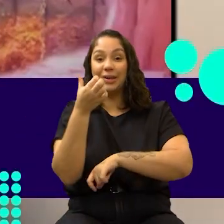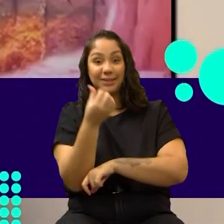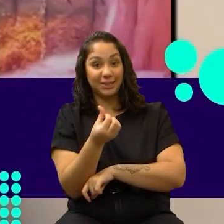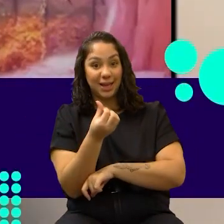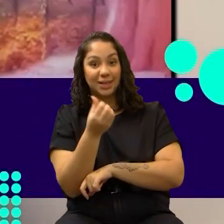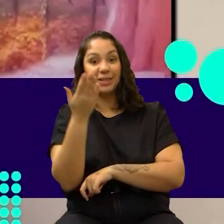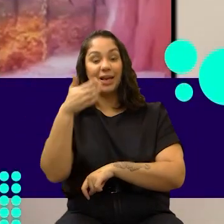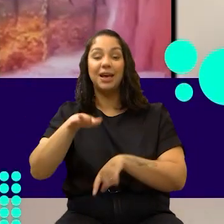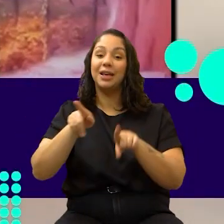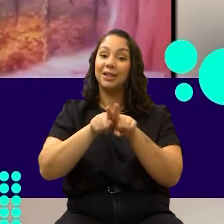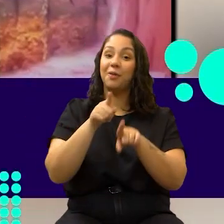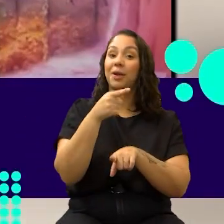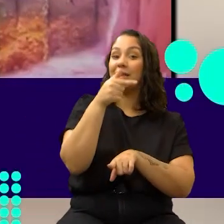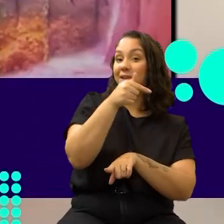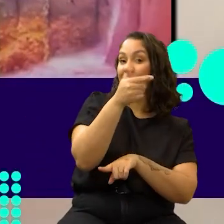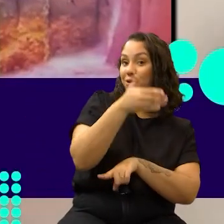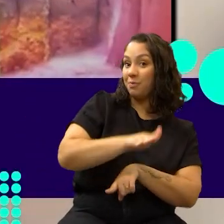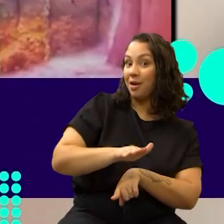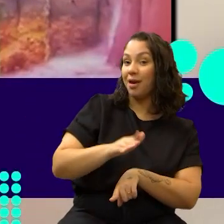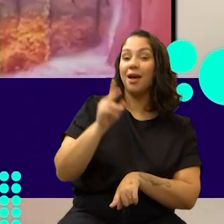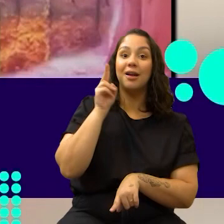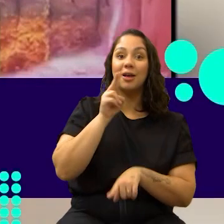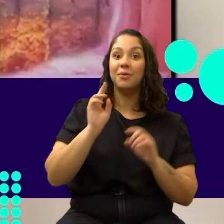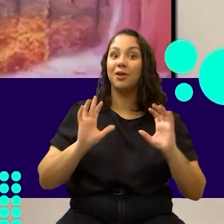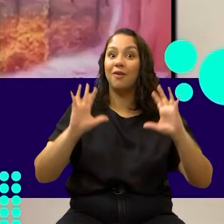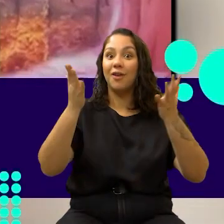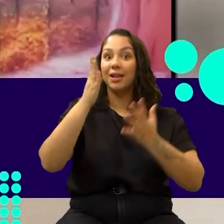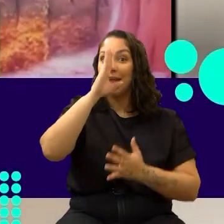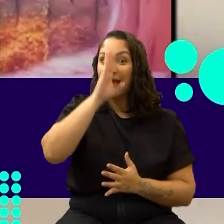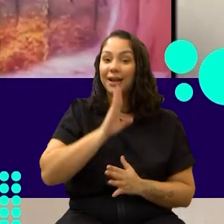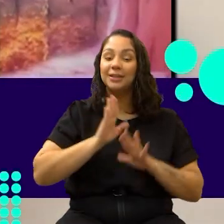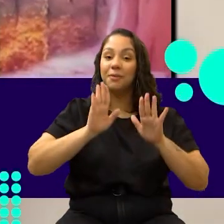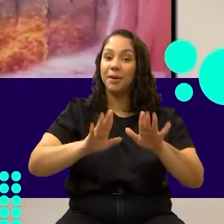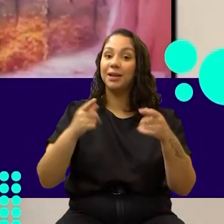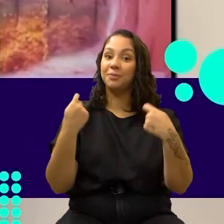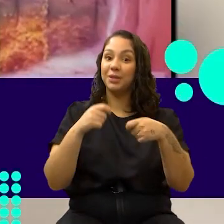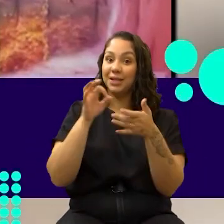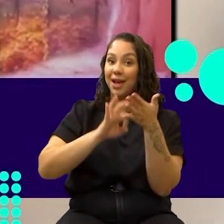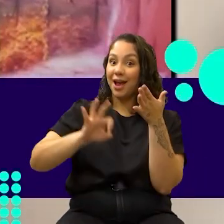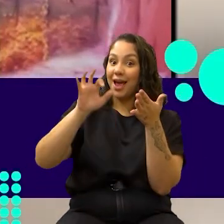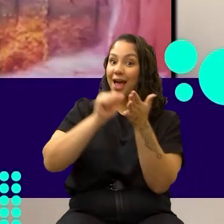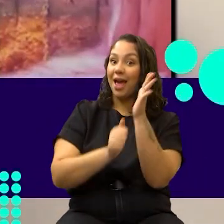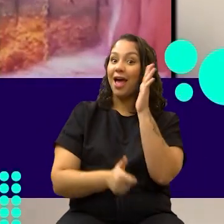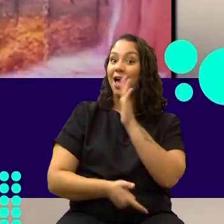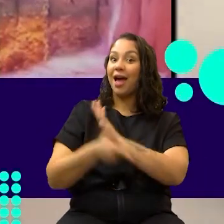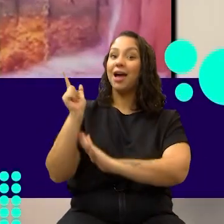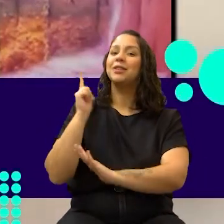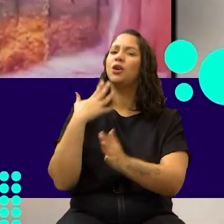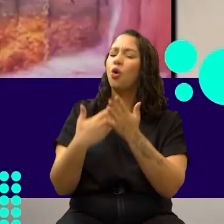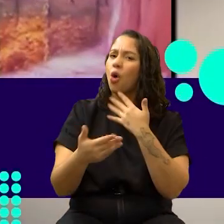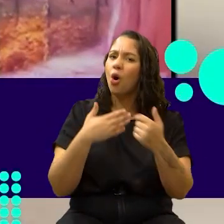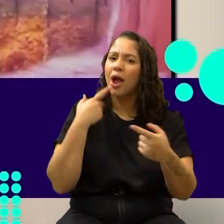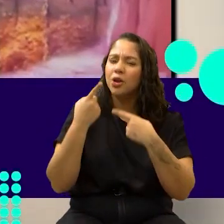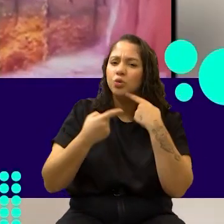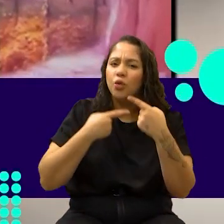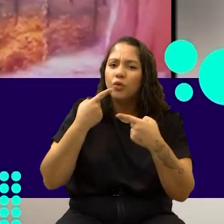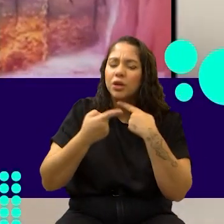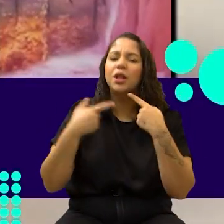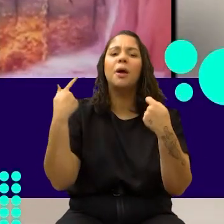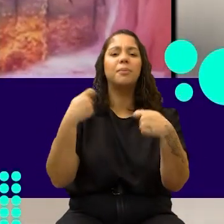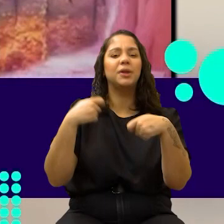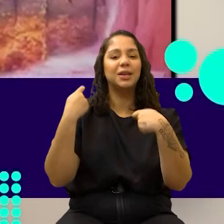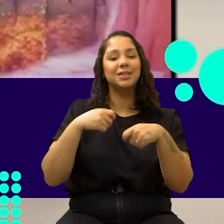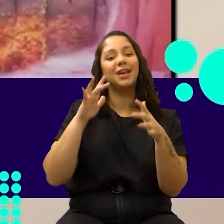com o Coelho, às 18h30 e às 19h30. Lembrando que o evento é gratuito, mas vocês precisam se inscrever com